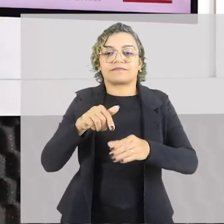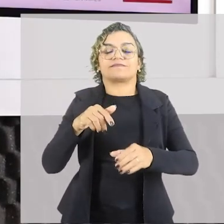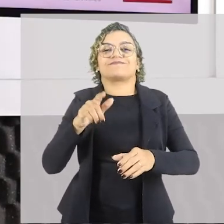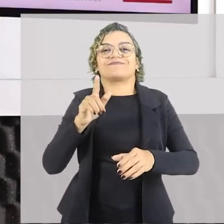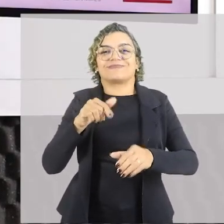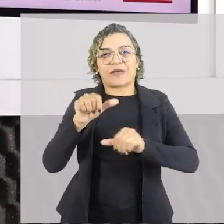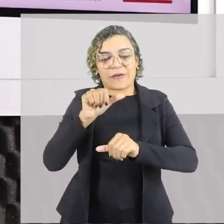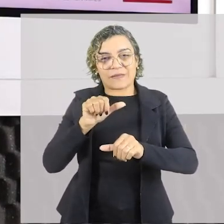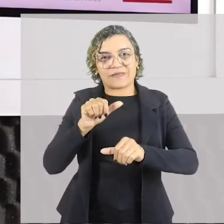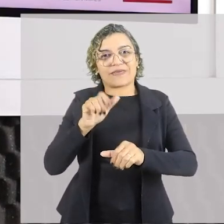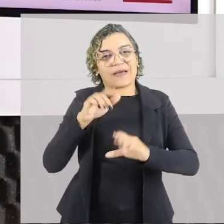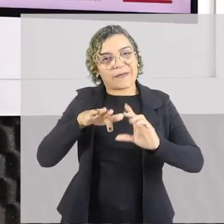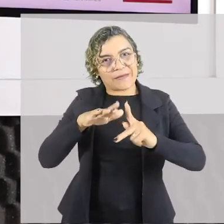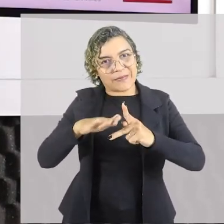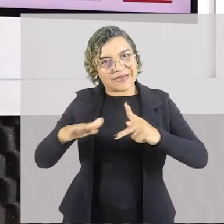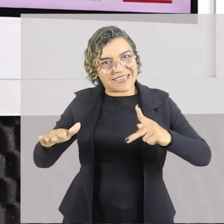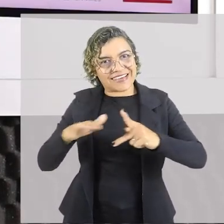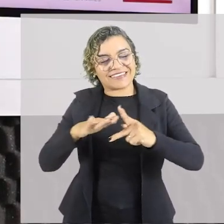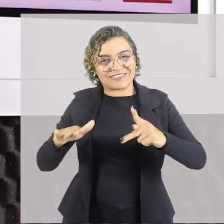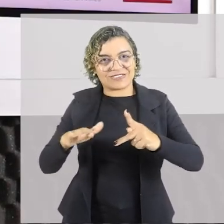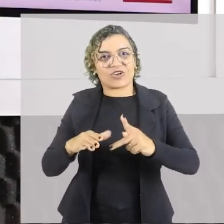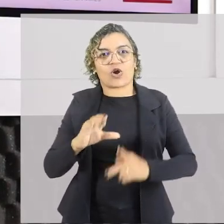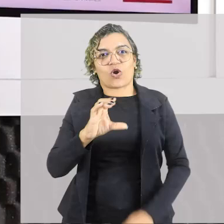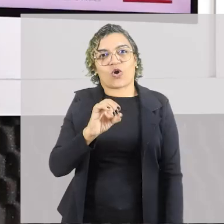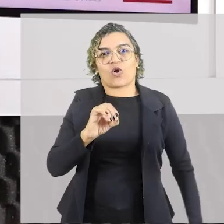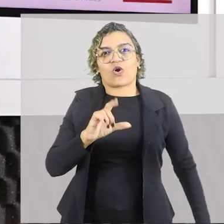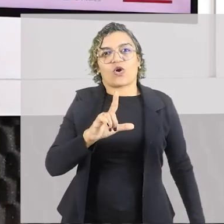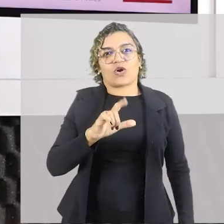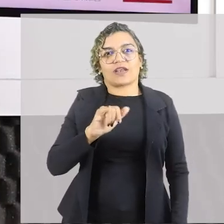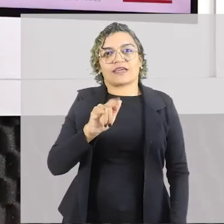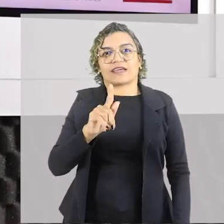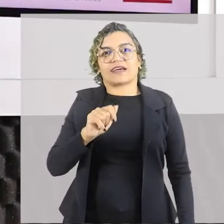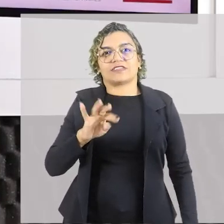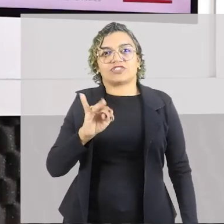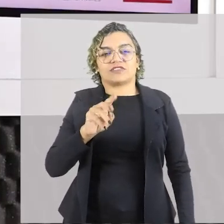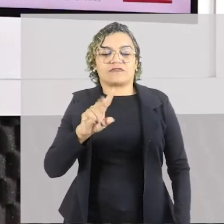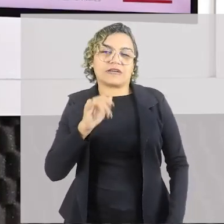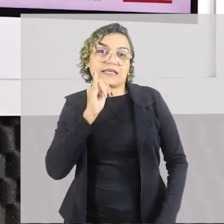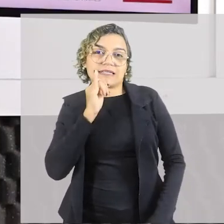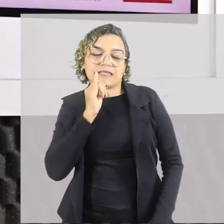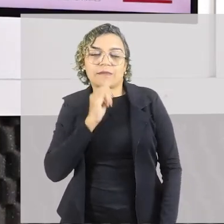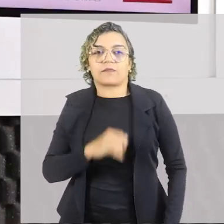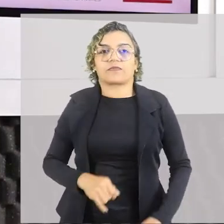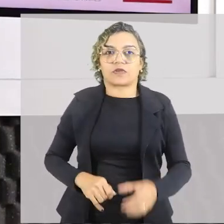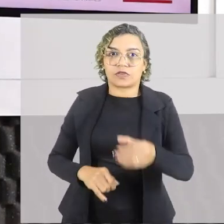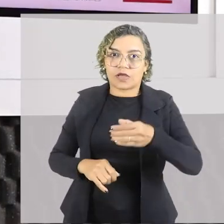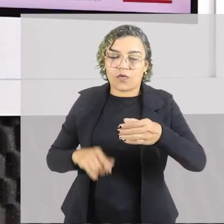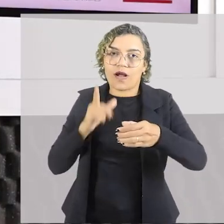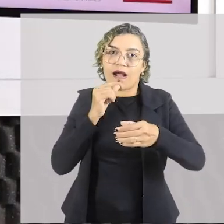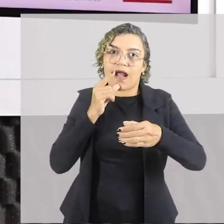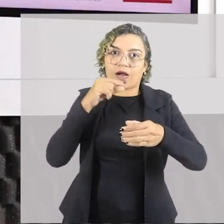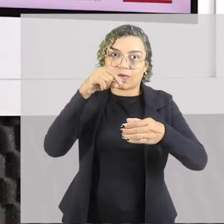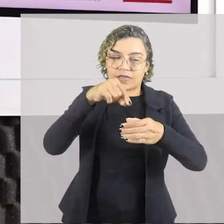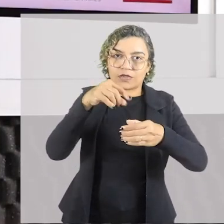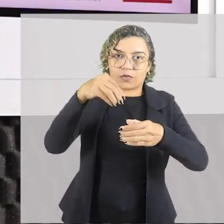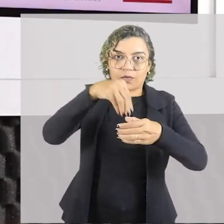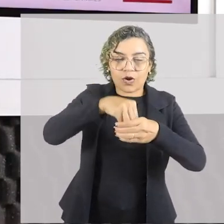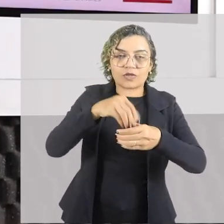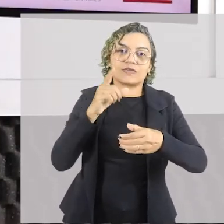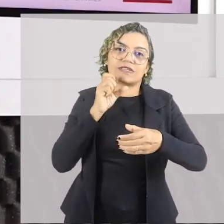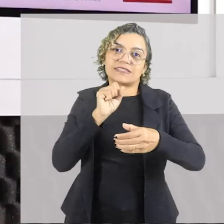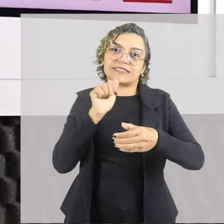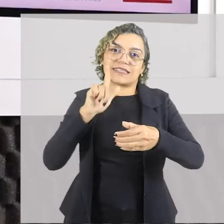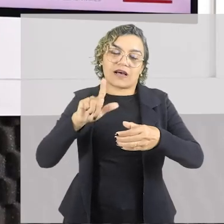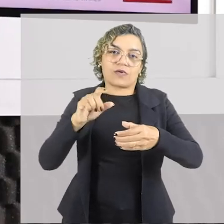propriedade coligativa. Pois deixa eu voltar mais um pouquinho. Eu tenho água, vou botar sal. Esse sal não vai se dissolver na água? Então, como ele